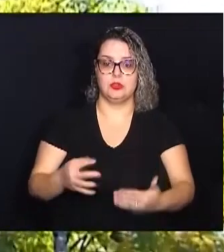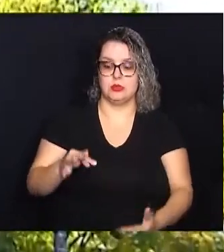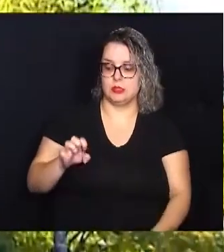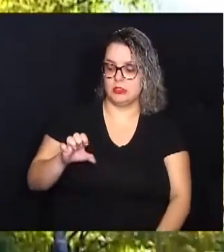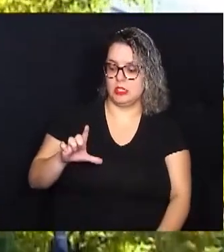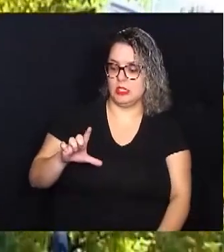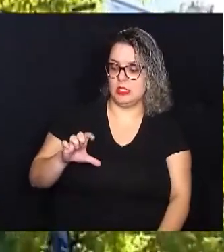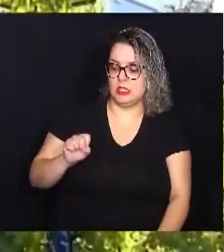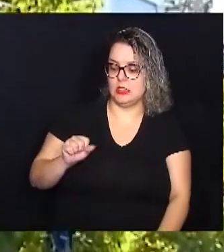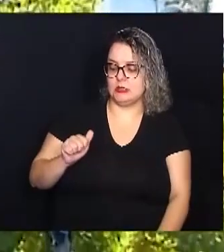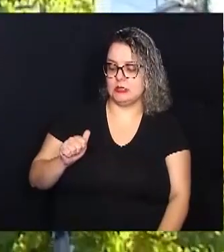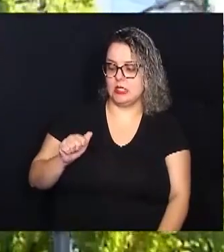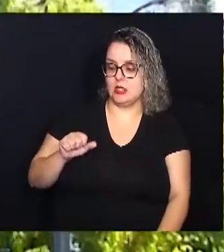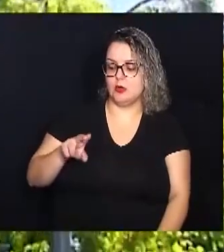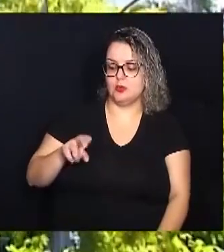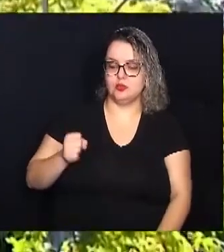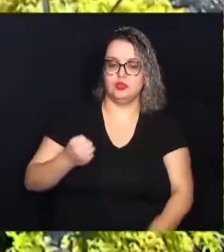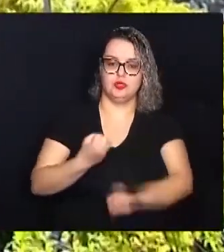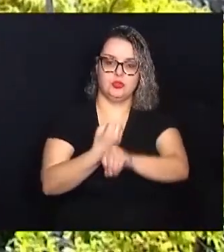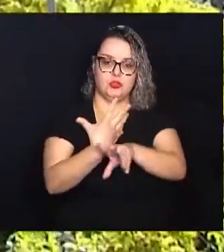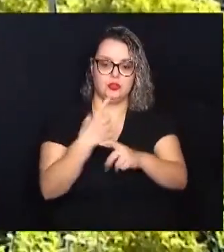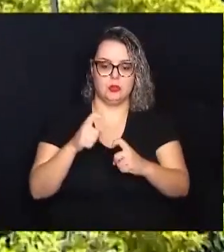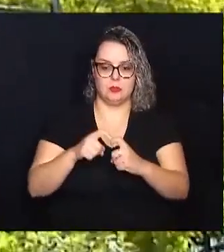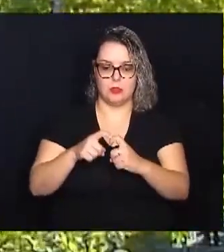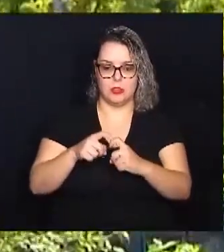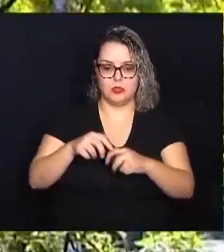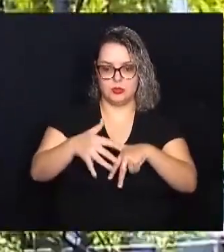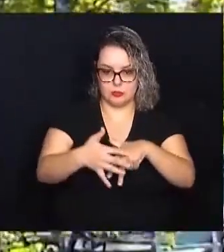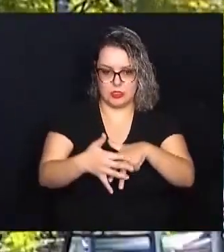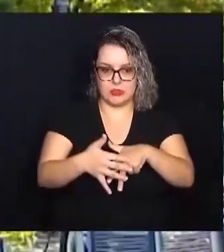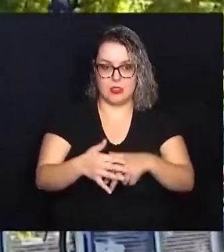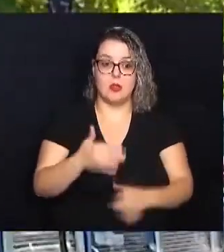telesaúde e saúde digital, que isso deve melhorar a